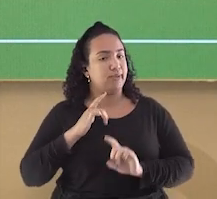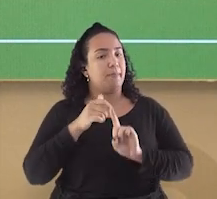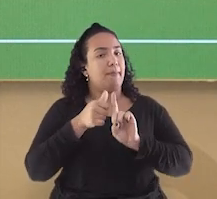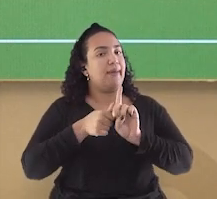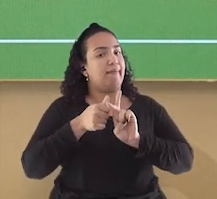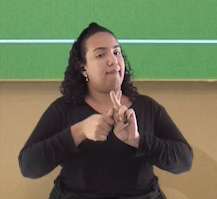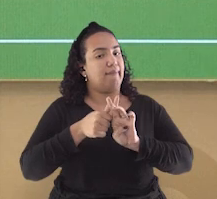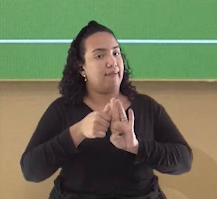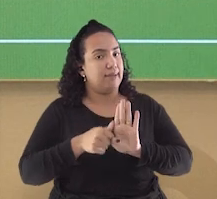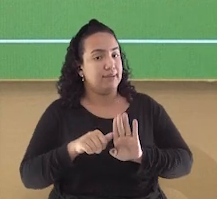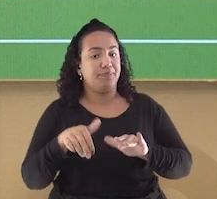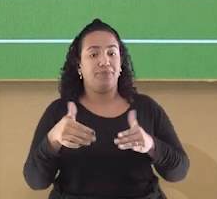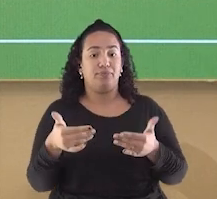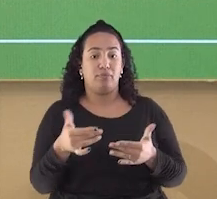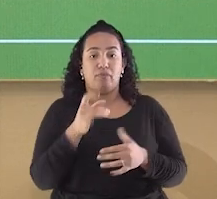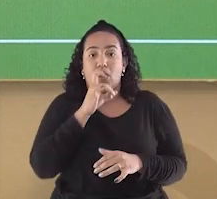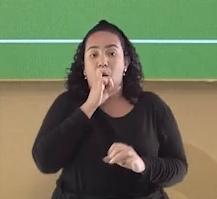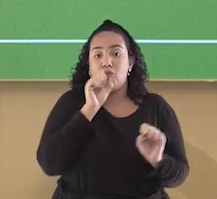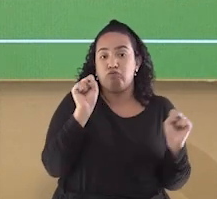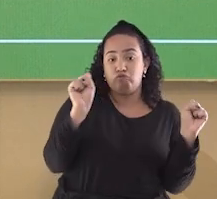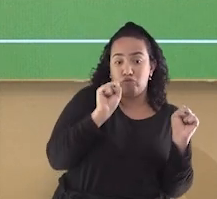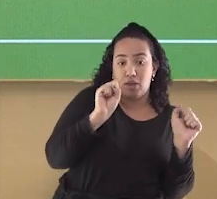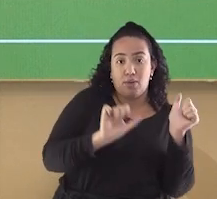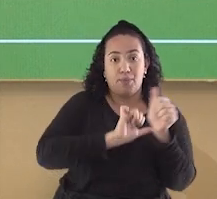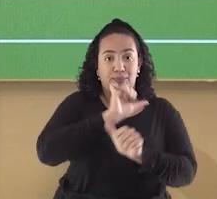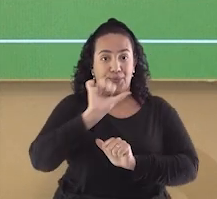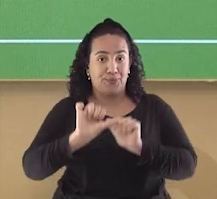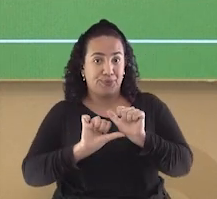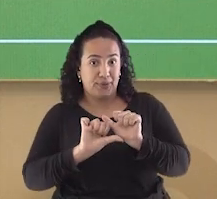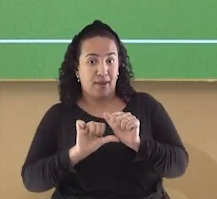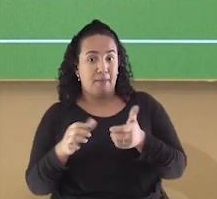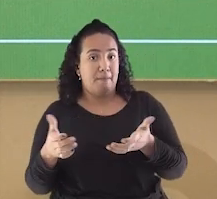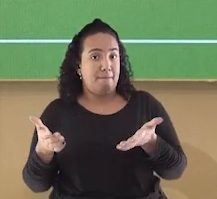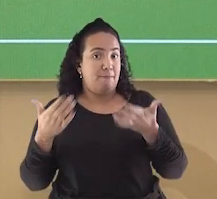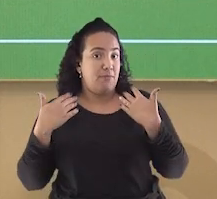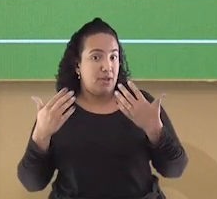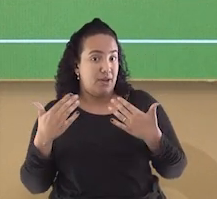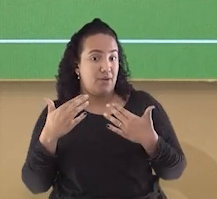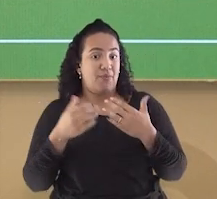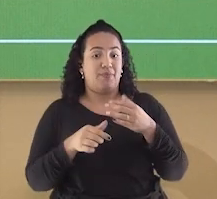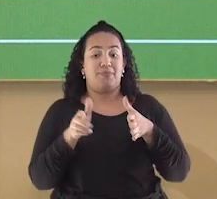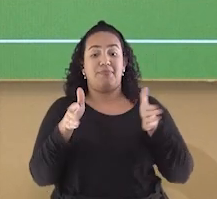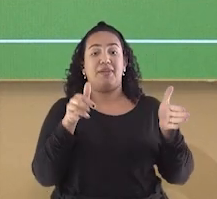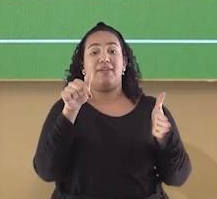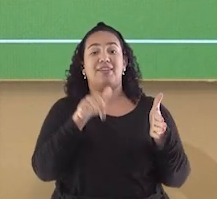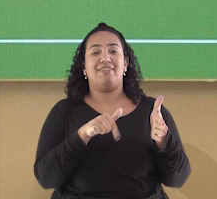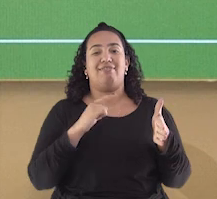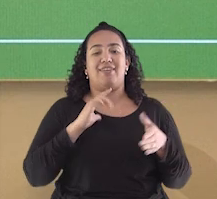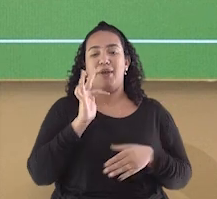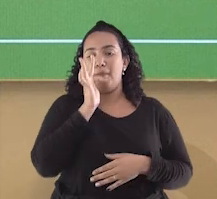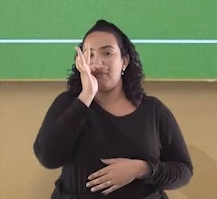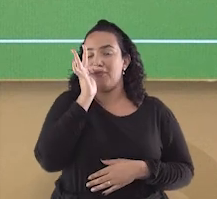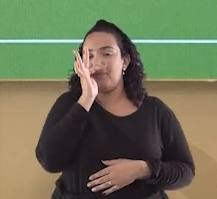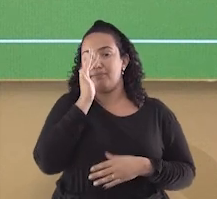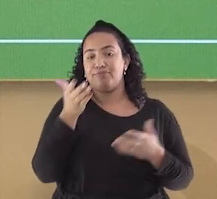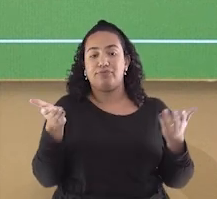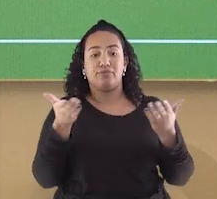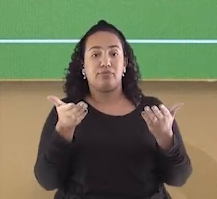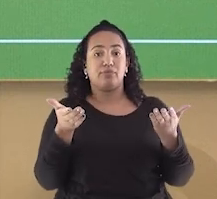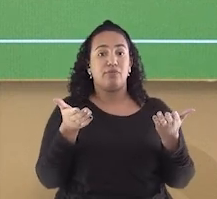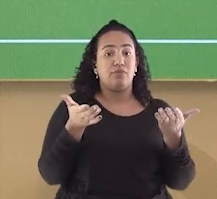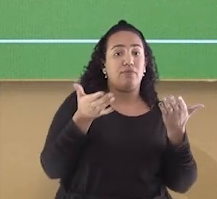ocorrer. Assim, nos meses de mudança do inverno para o verão, ocorre a primavera. Já